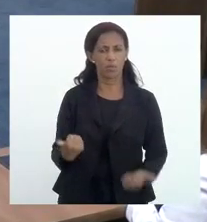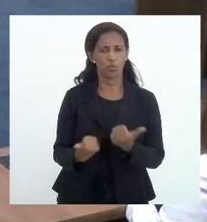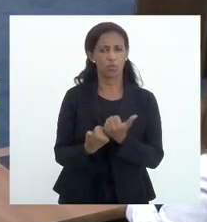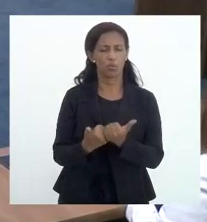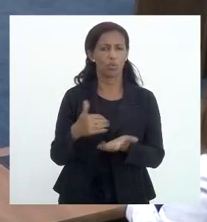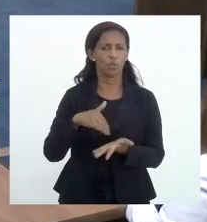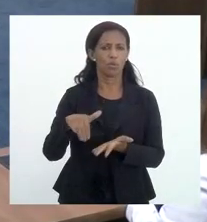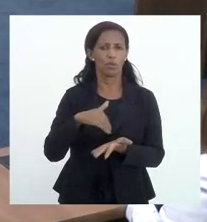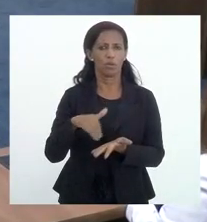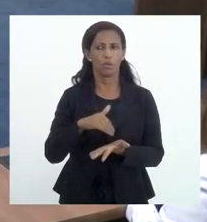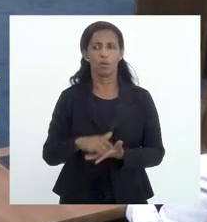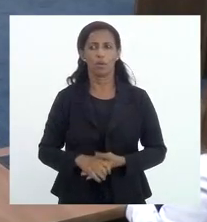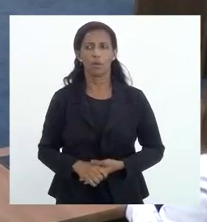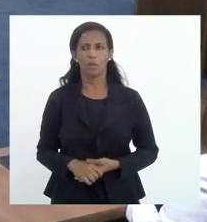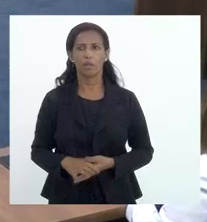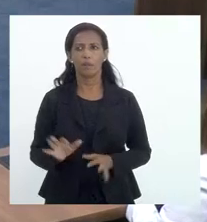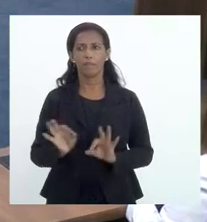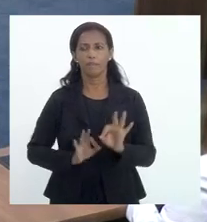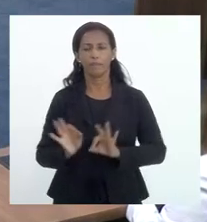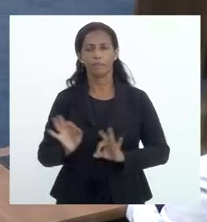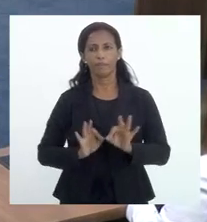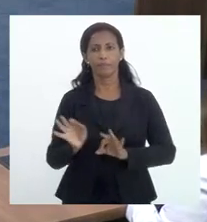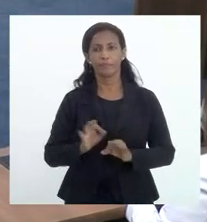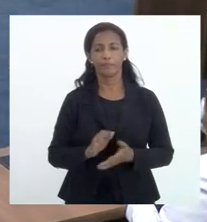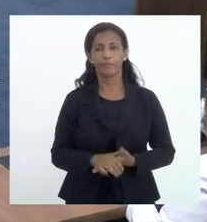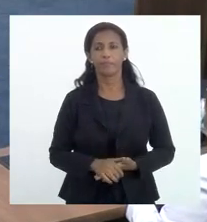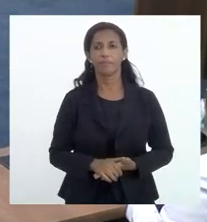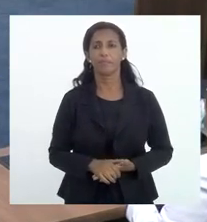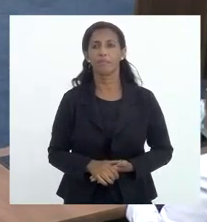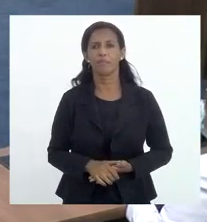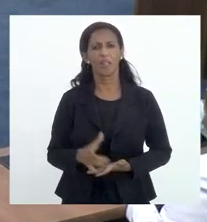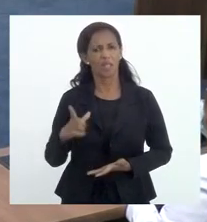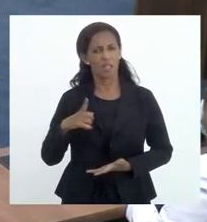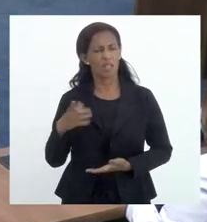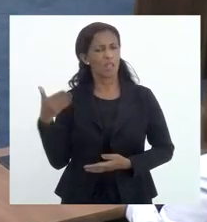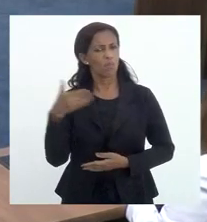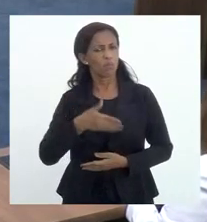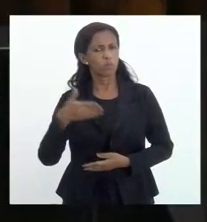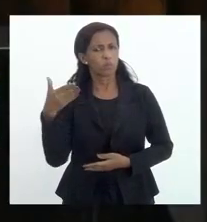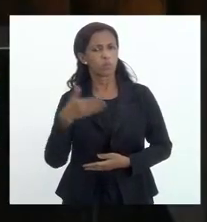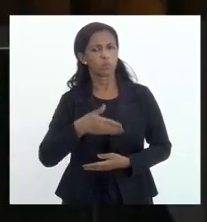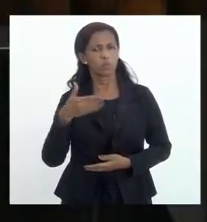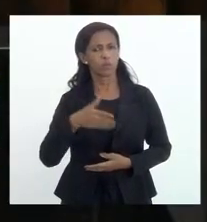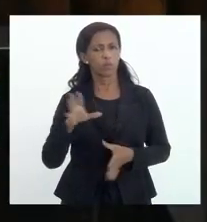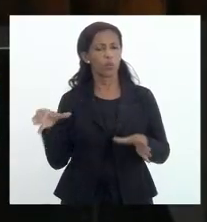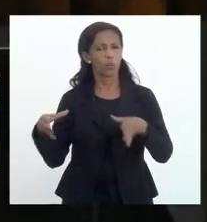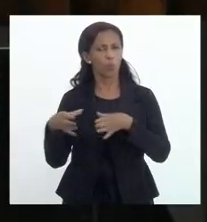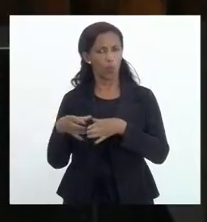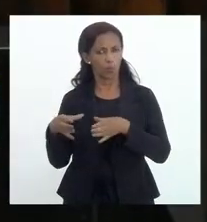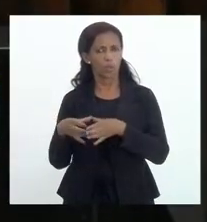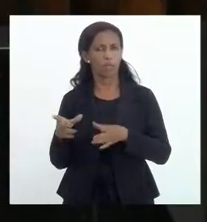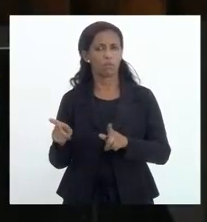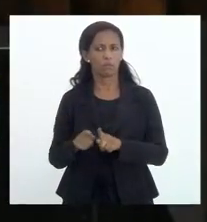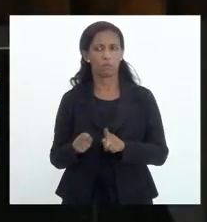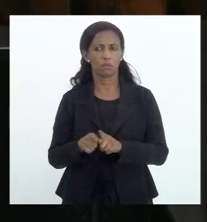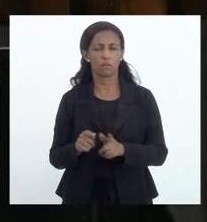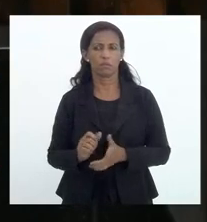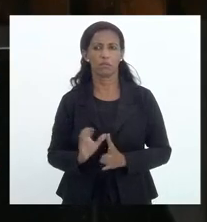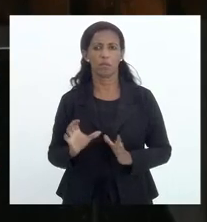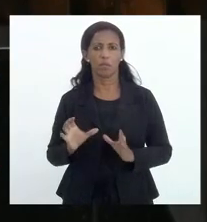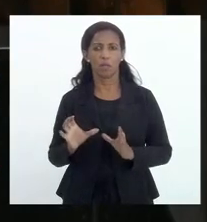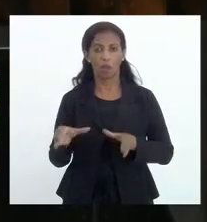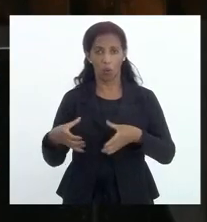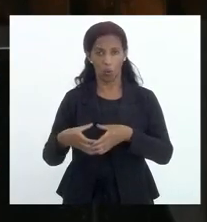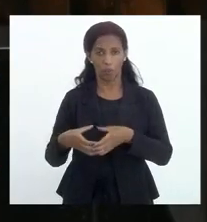subsecretário de Planejamento entre nós também aqui, que tem estado conosco no Conselho Consultivo da